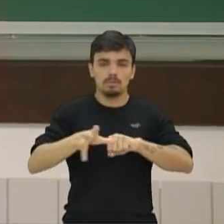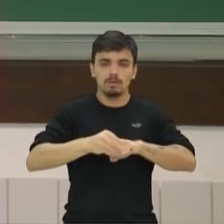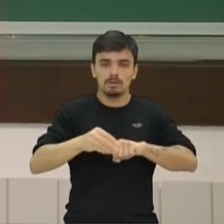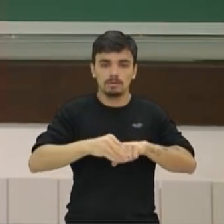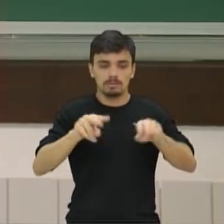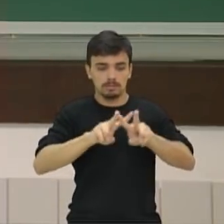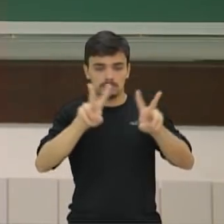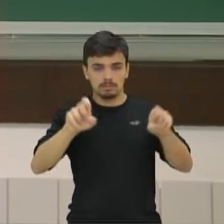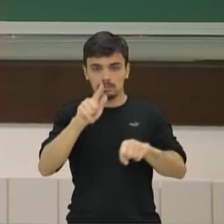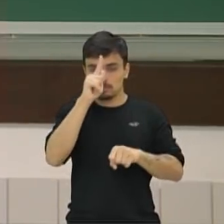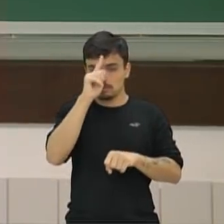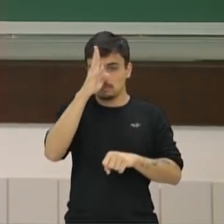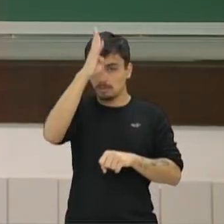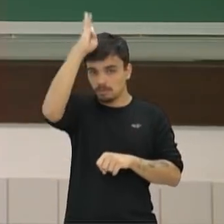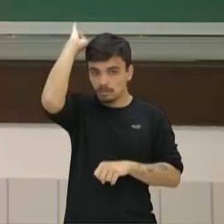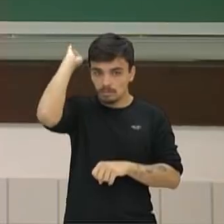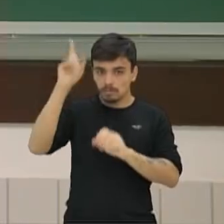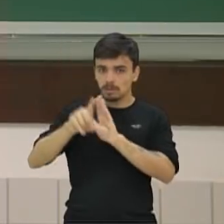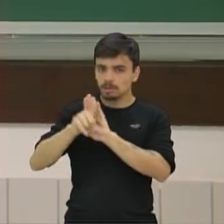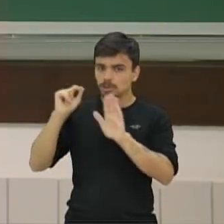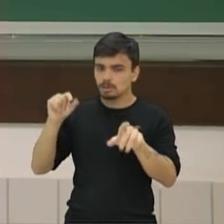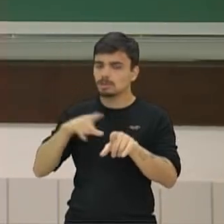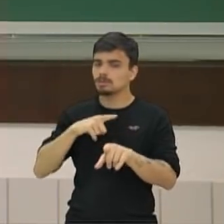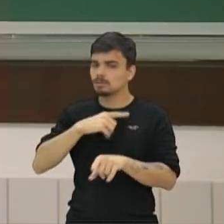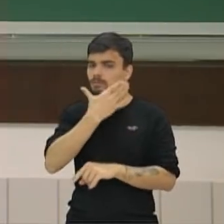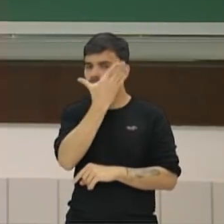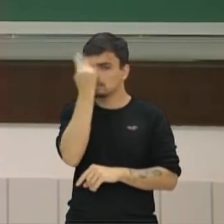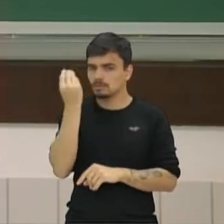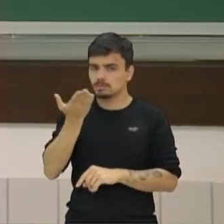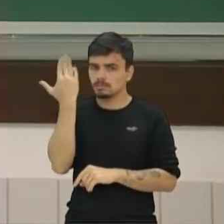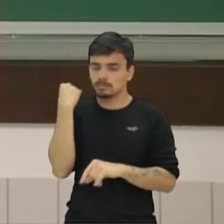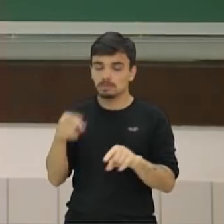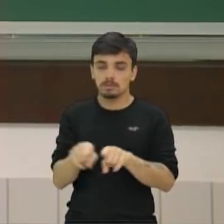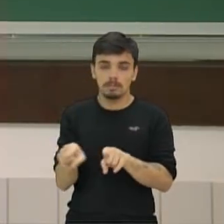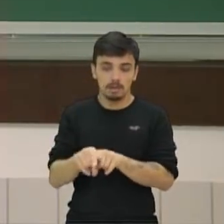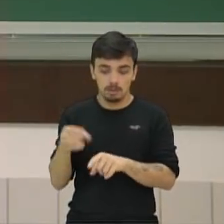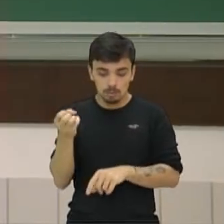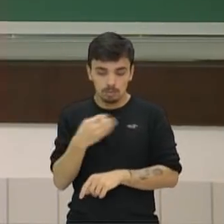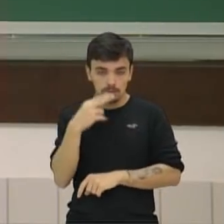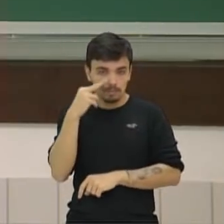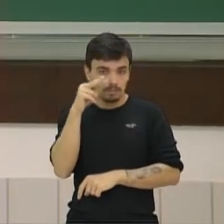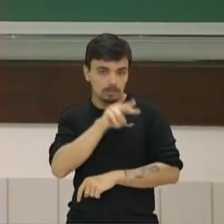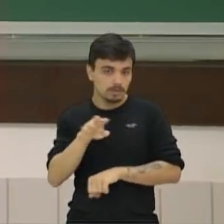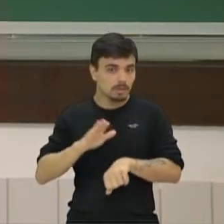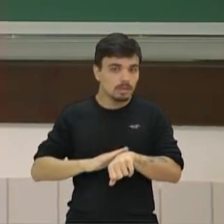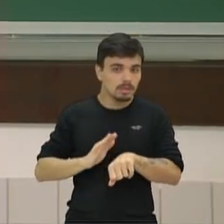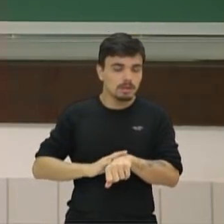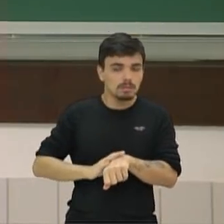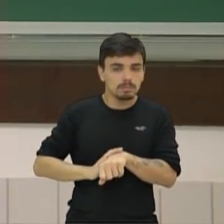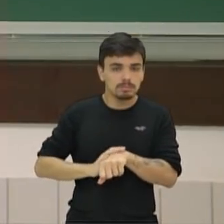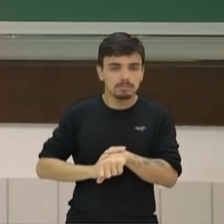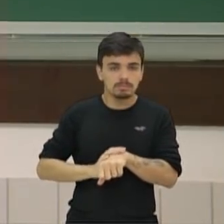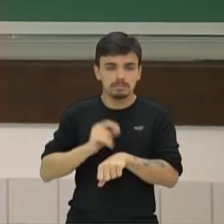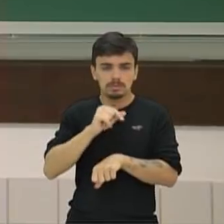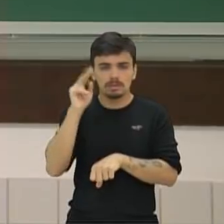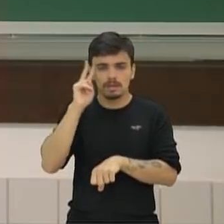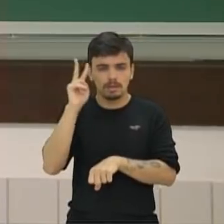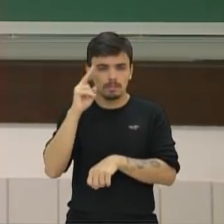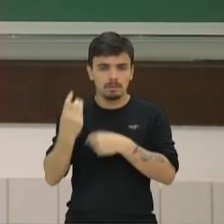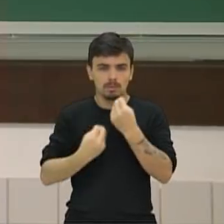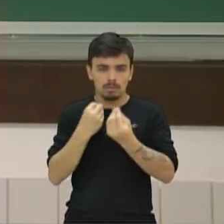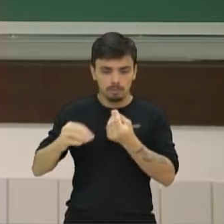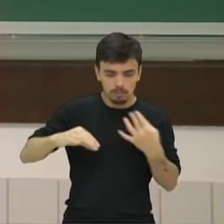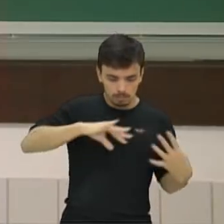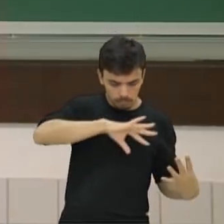Roma antiga que estava esquecida, né? Uma nova visão de tempo. Lembra, galerinha, que a professora falou? O mundo